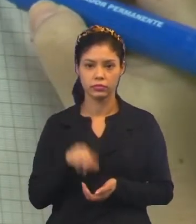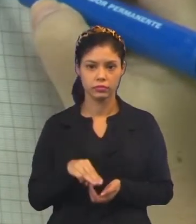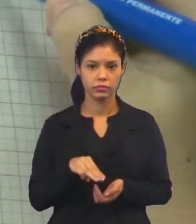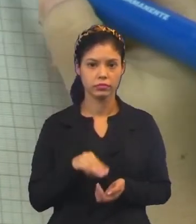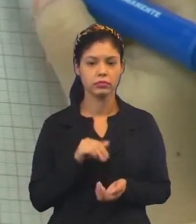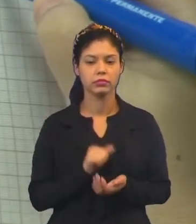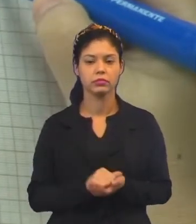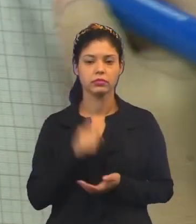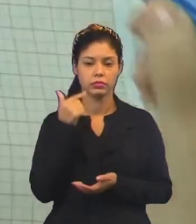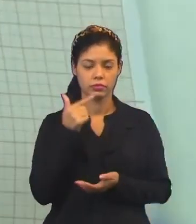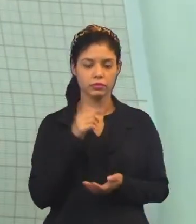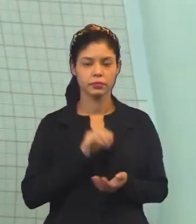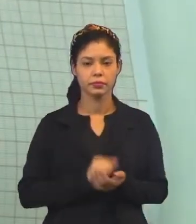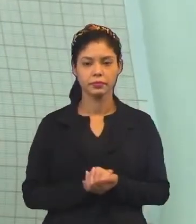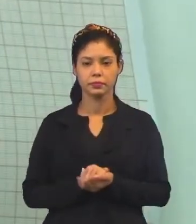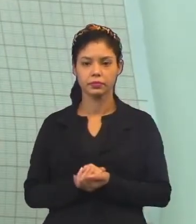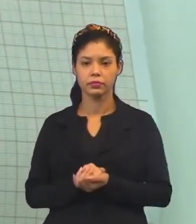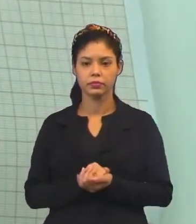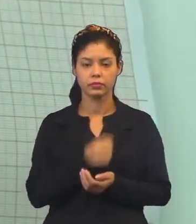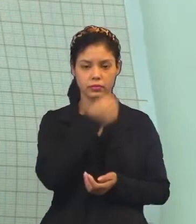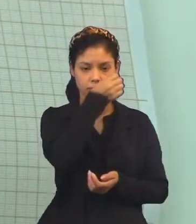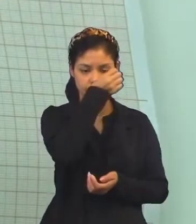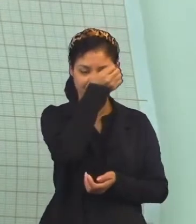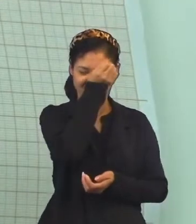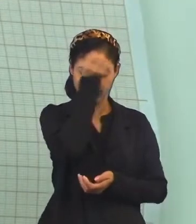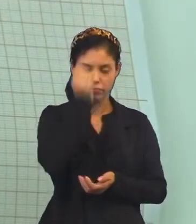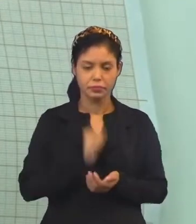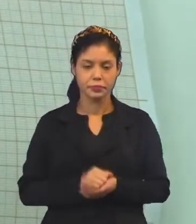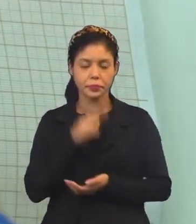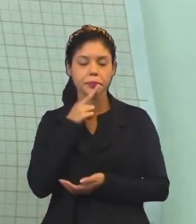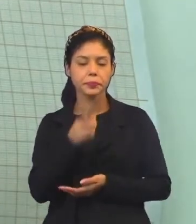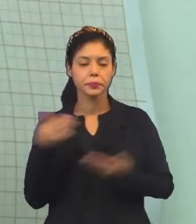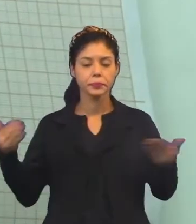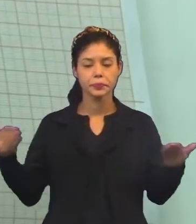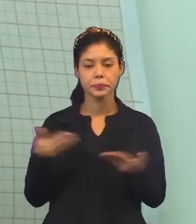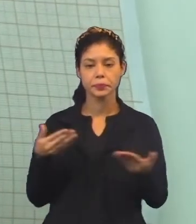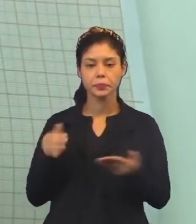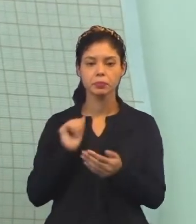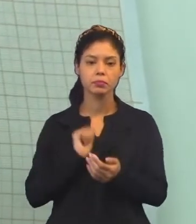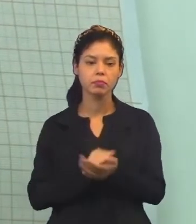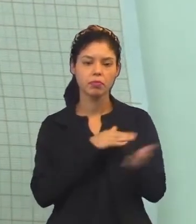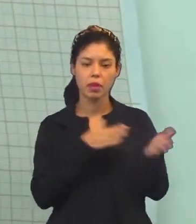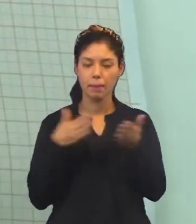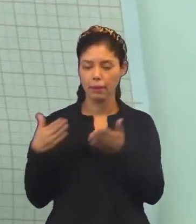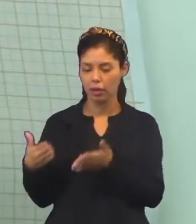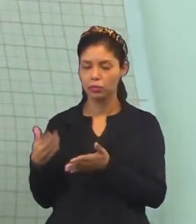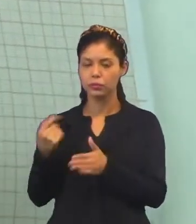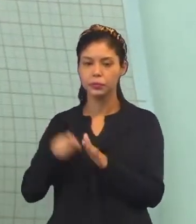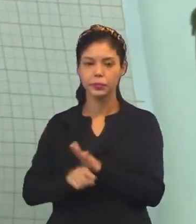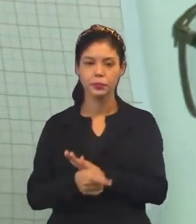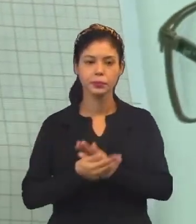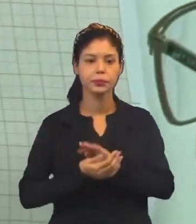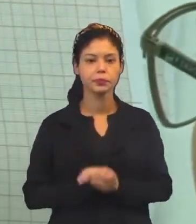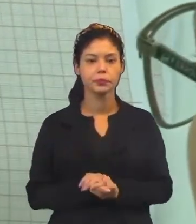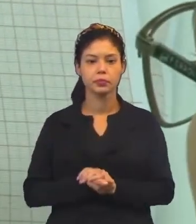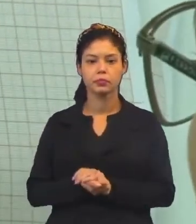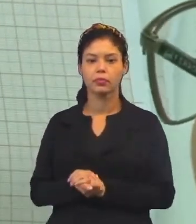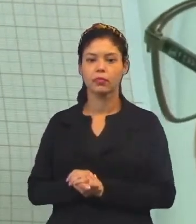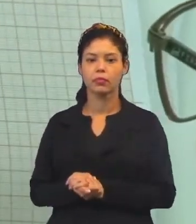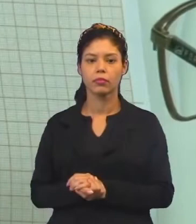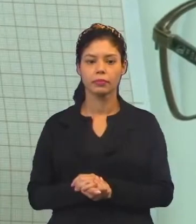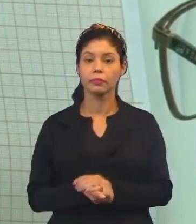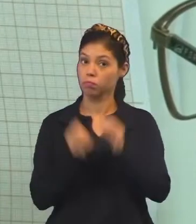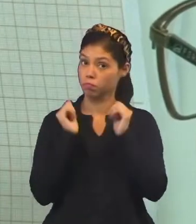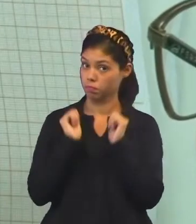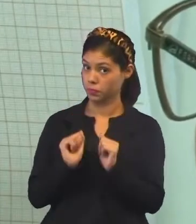perímetro, os metros quadrados. A área, para eu calcular, eu vou calcular apenas a parte interna, que